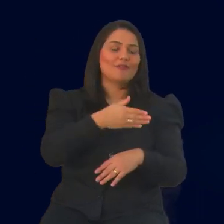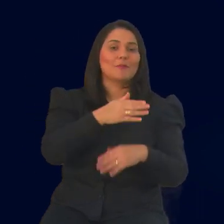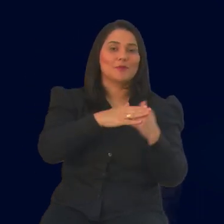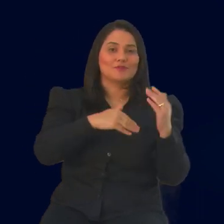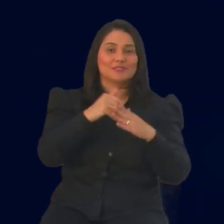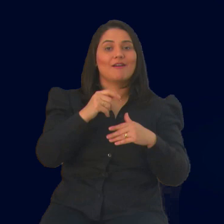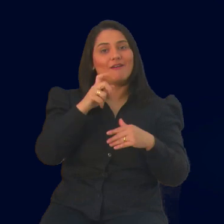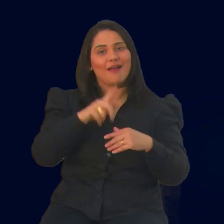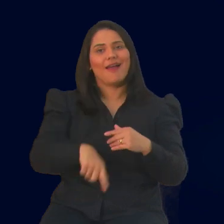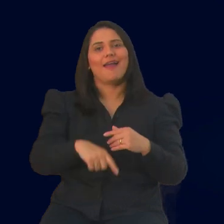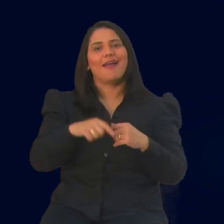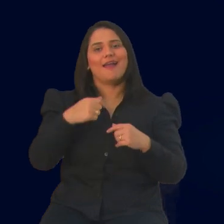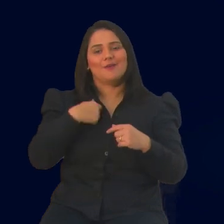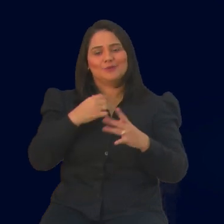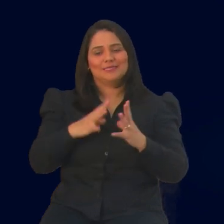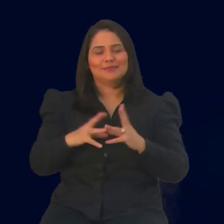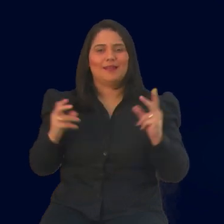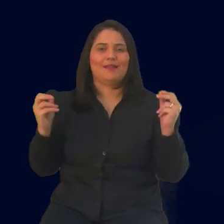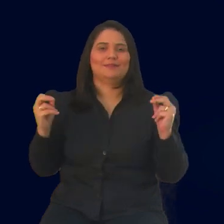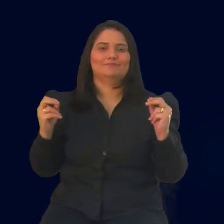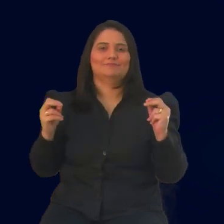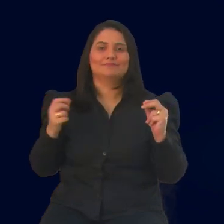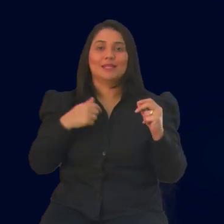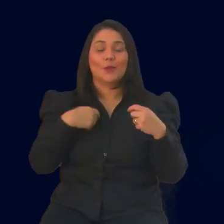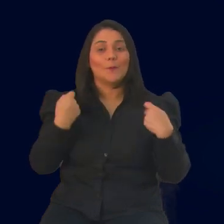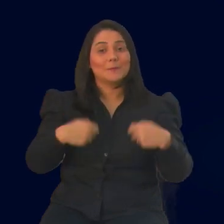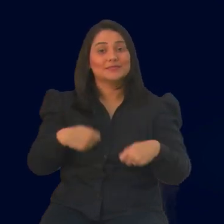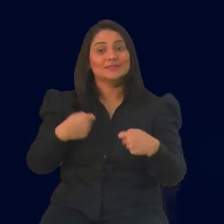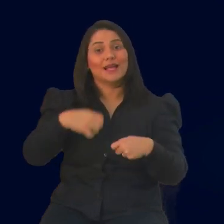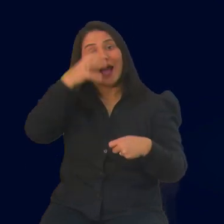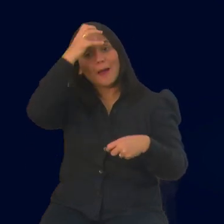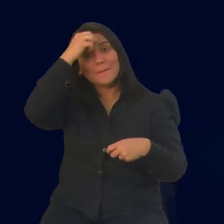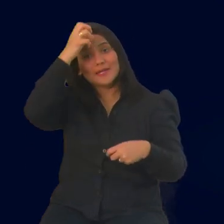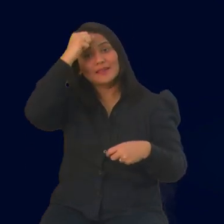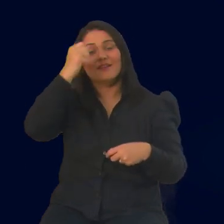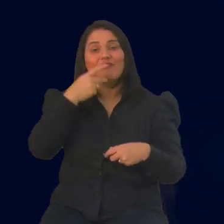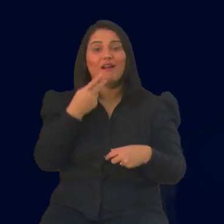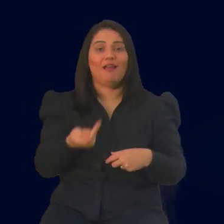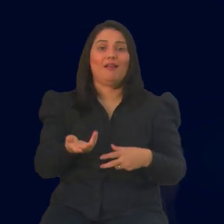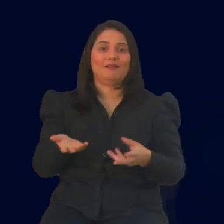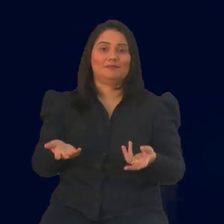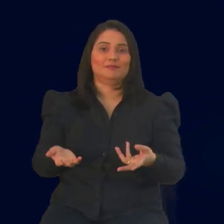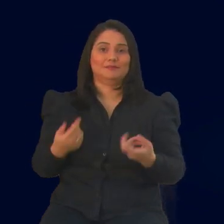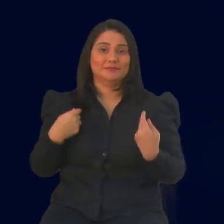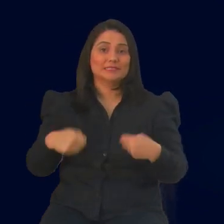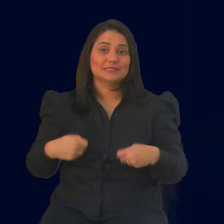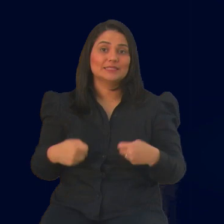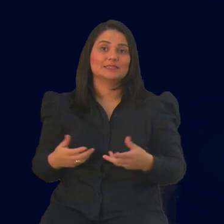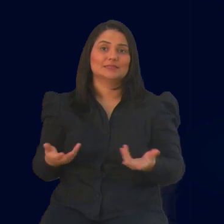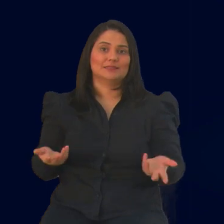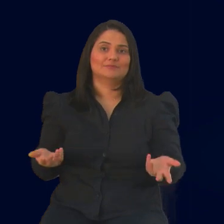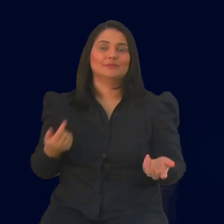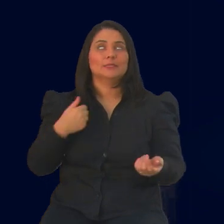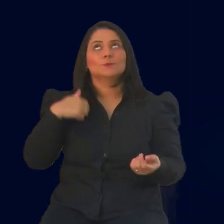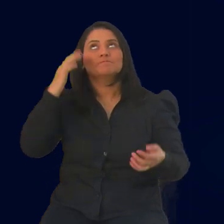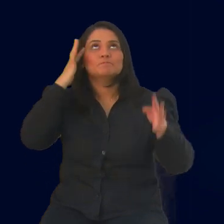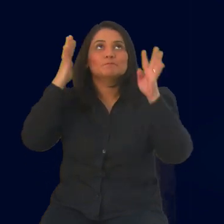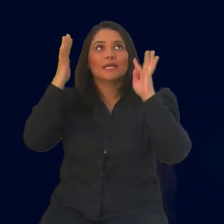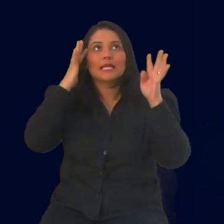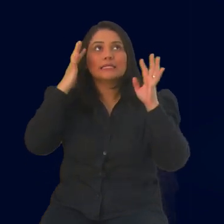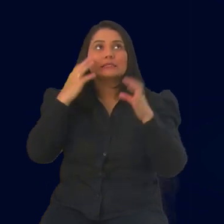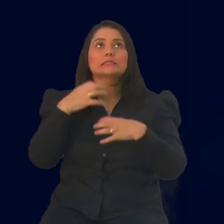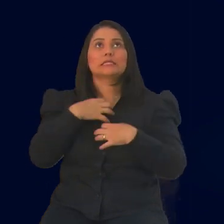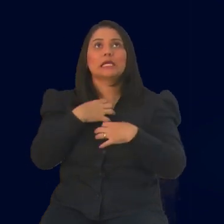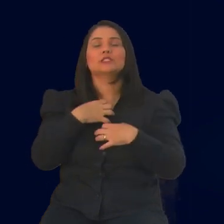eu me curar e para aprender de que eu podia falar as coisas que eu pensava e que eu